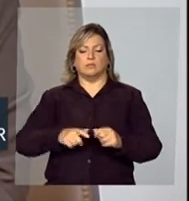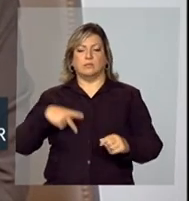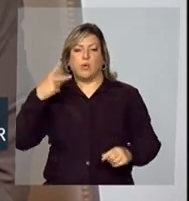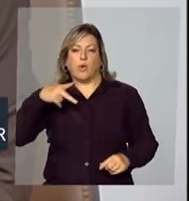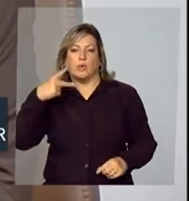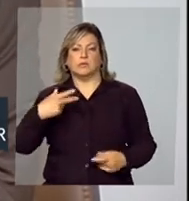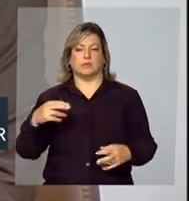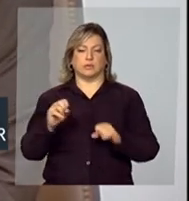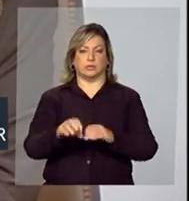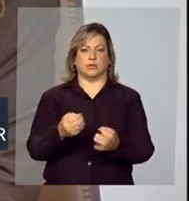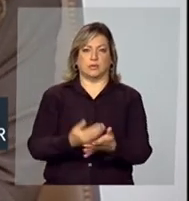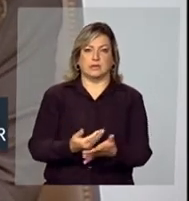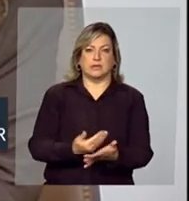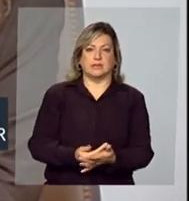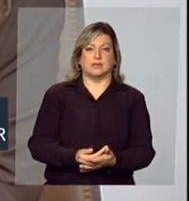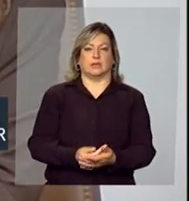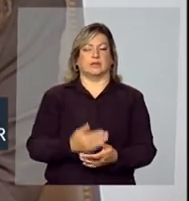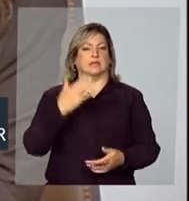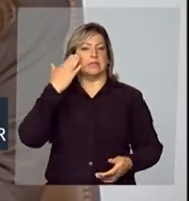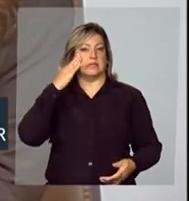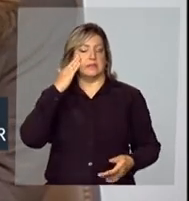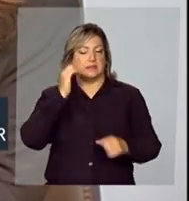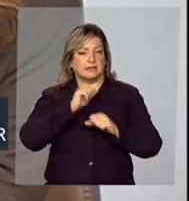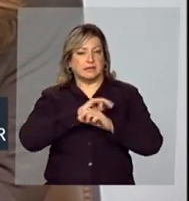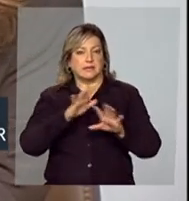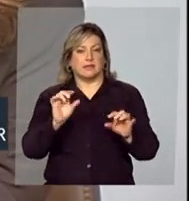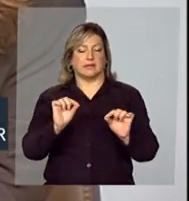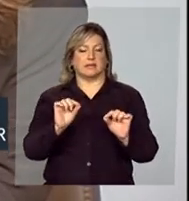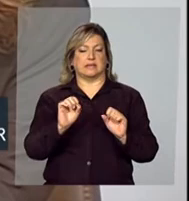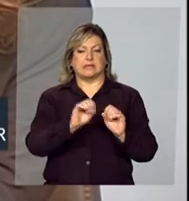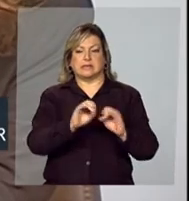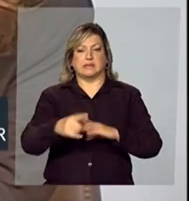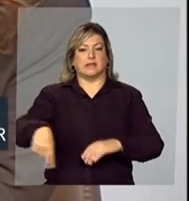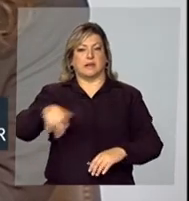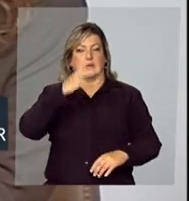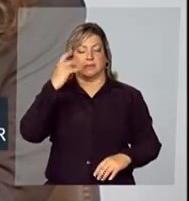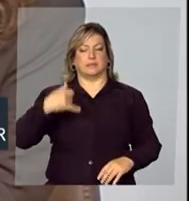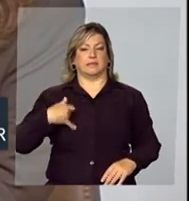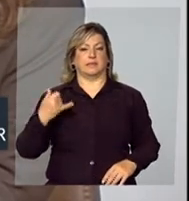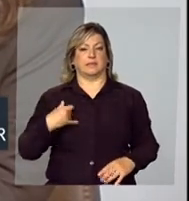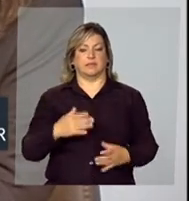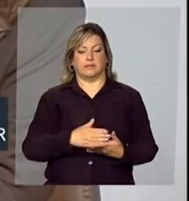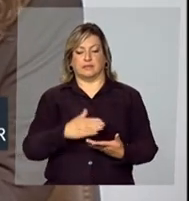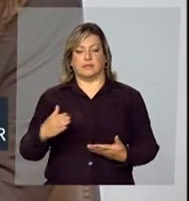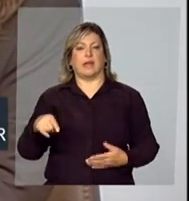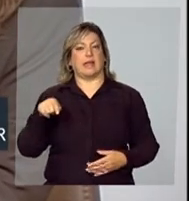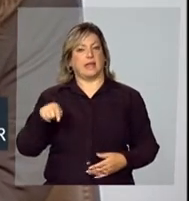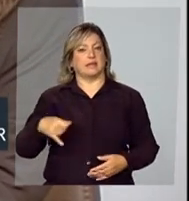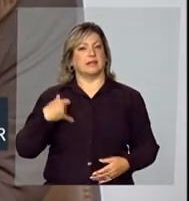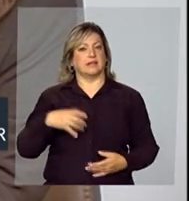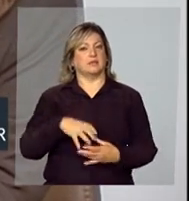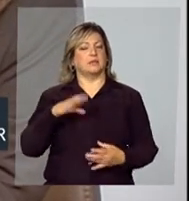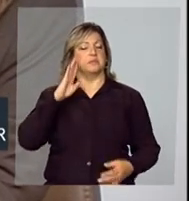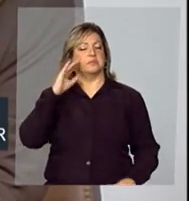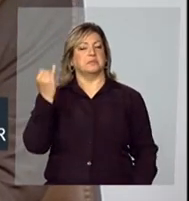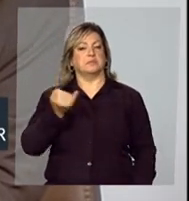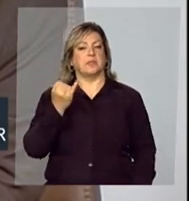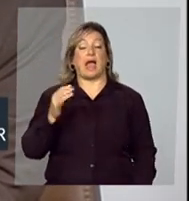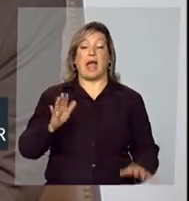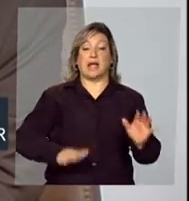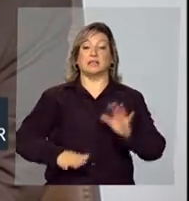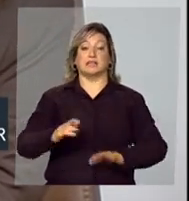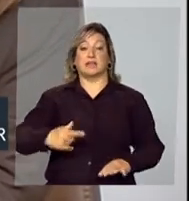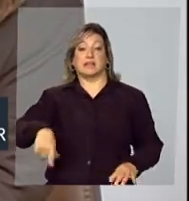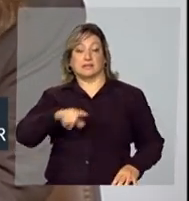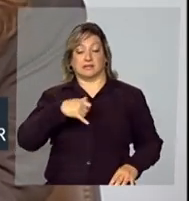com políticas de educação conscientização conformação para essa faixa etária da população que é às vezes até